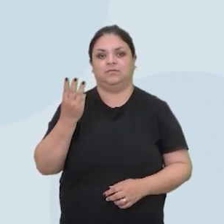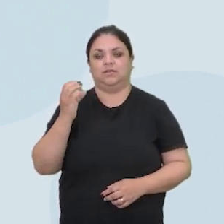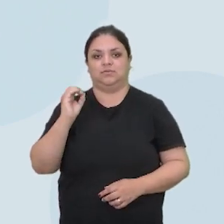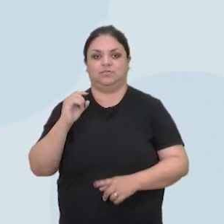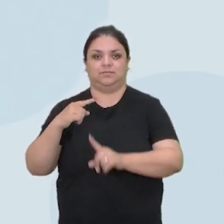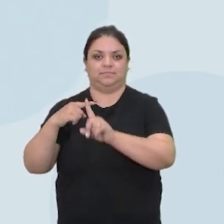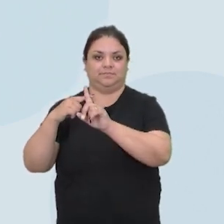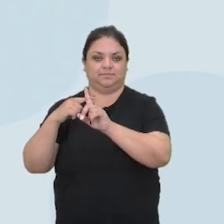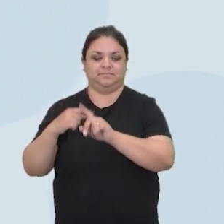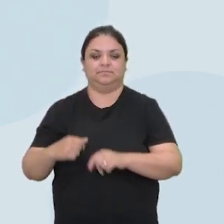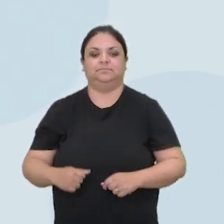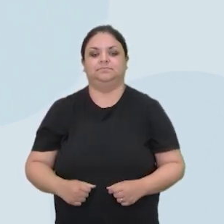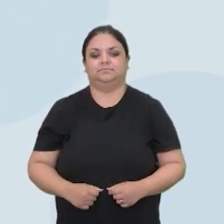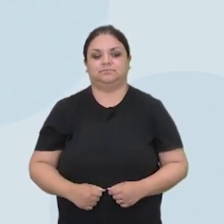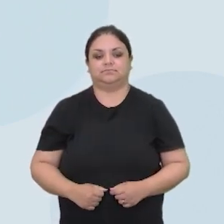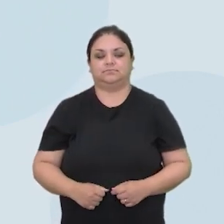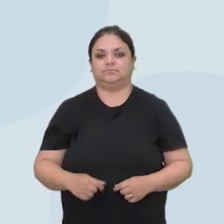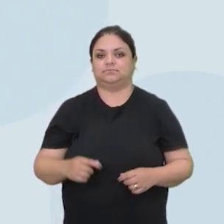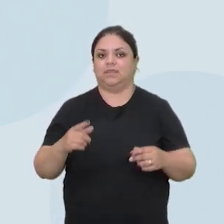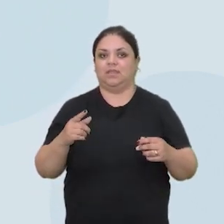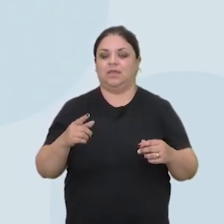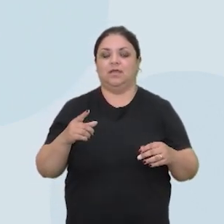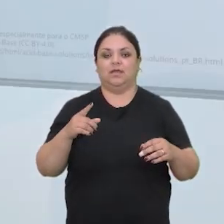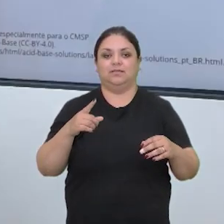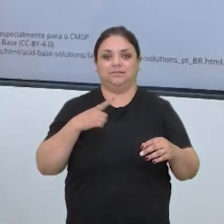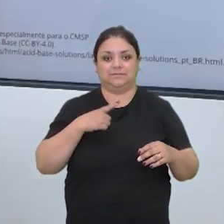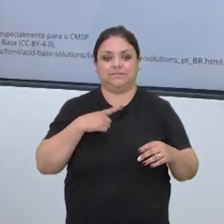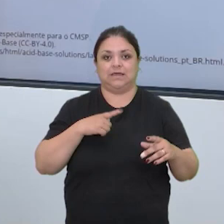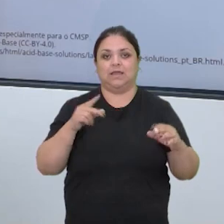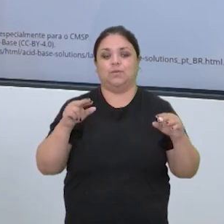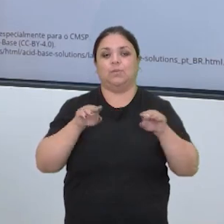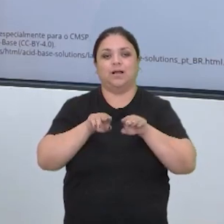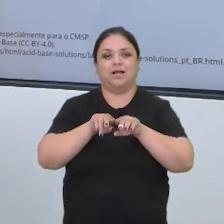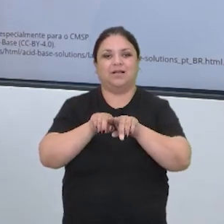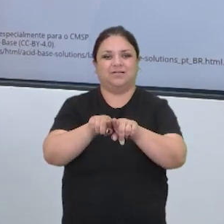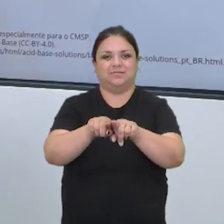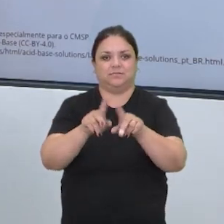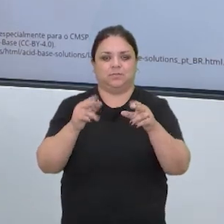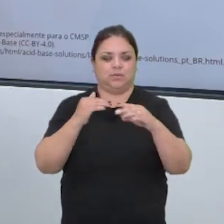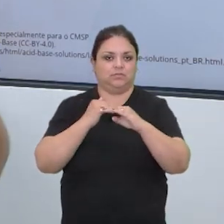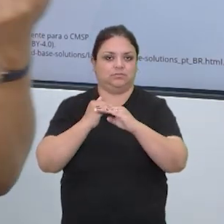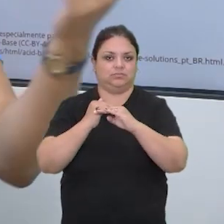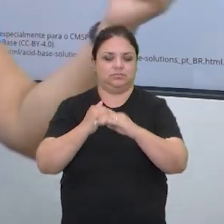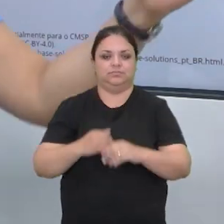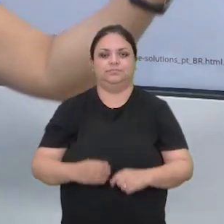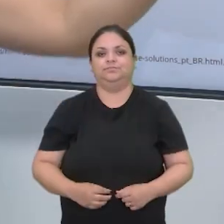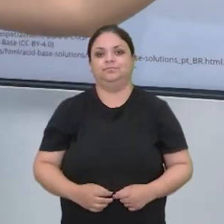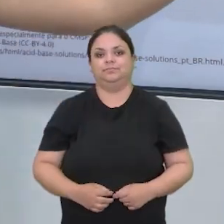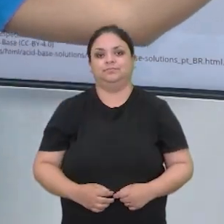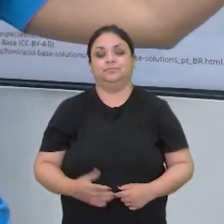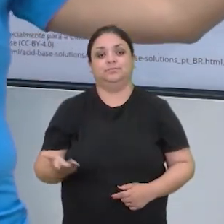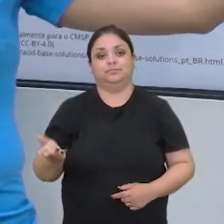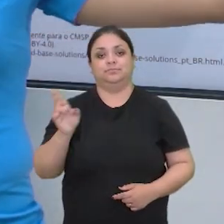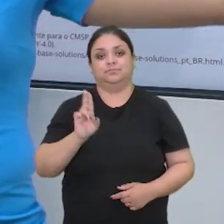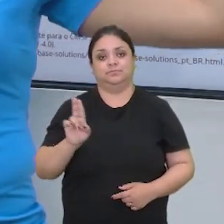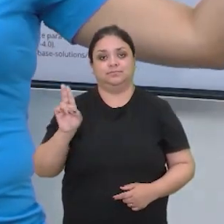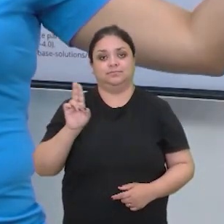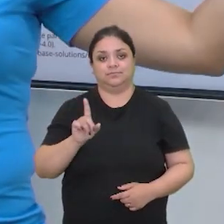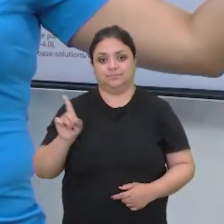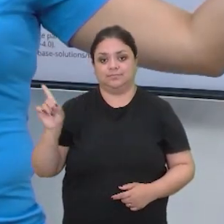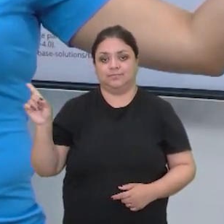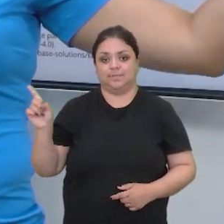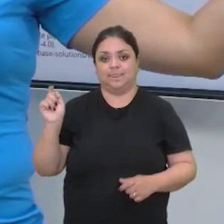OH-. Então, você tem eles na mesma concentração, igualdade. Beleza? E aí a gente usa isso para mostrar